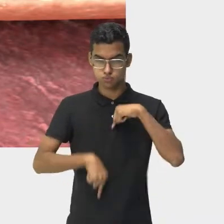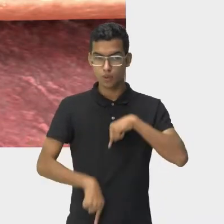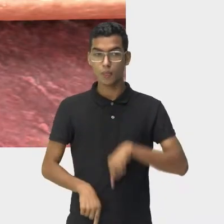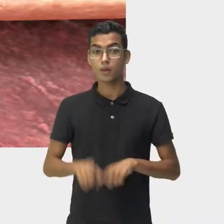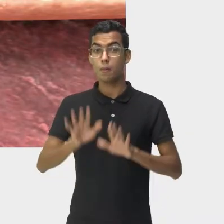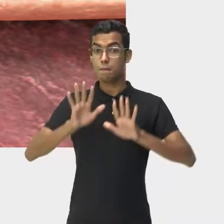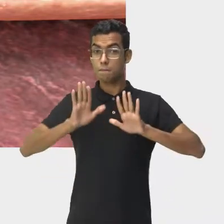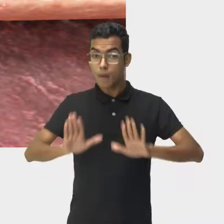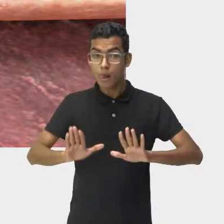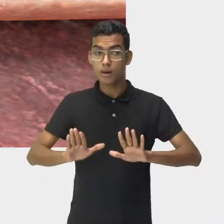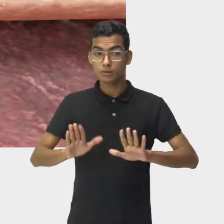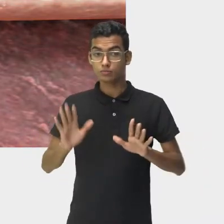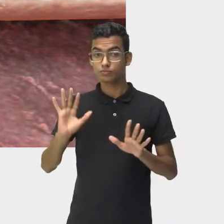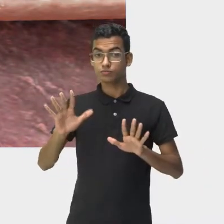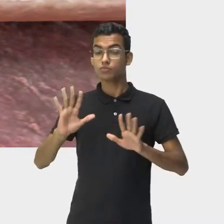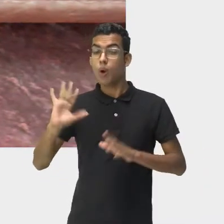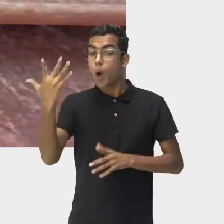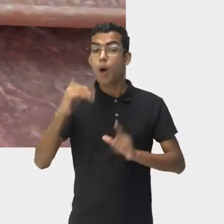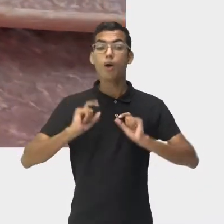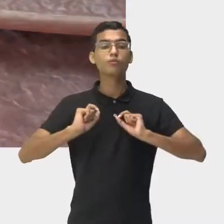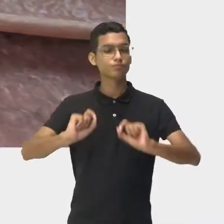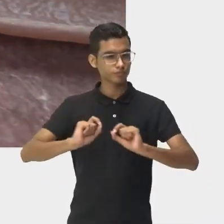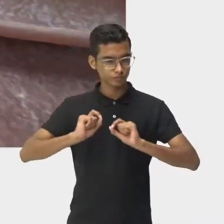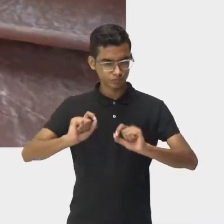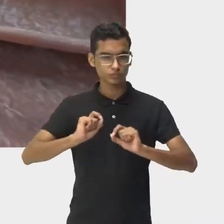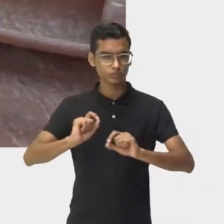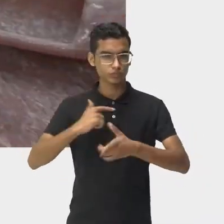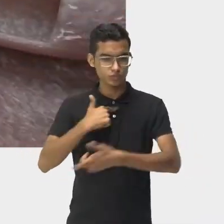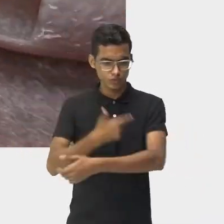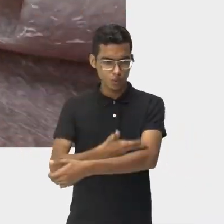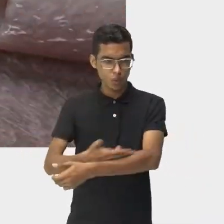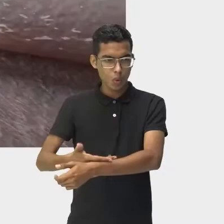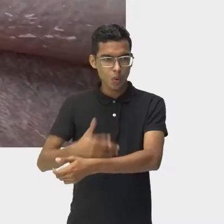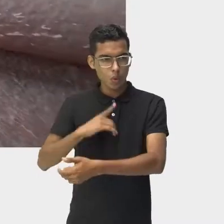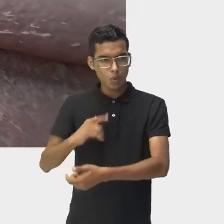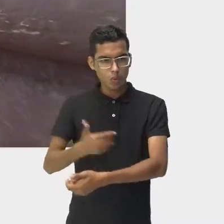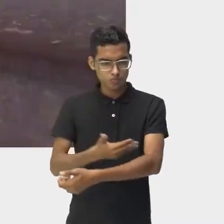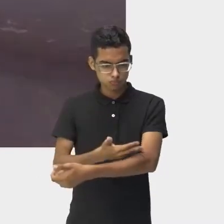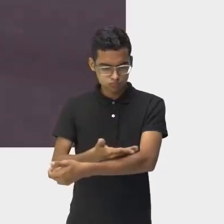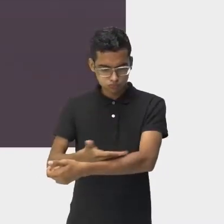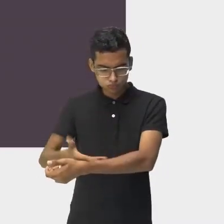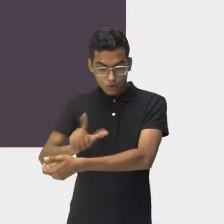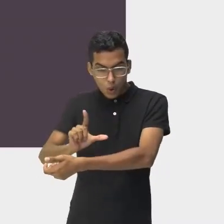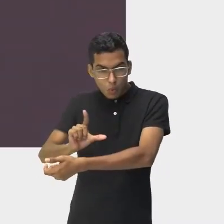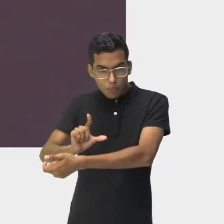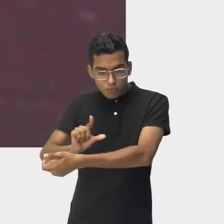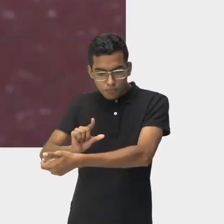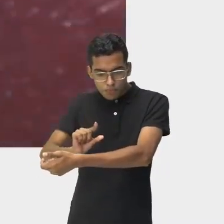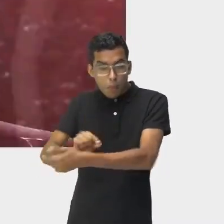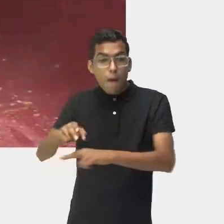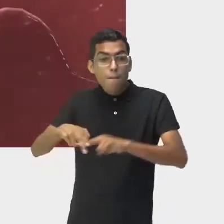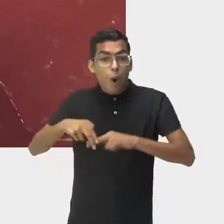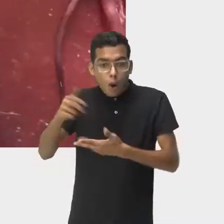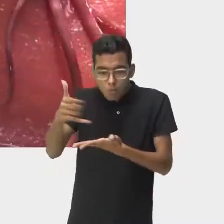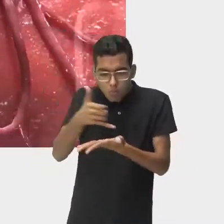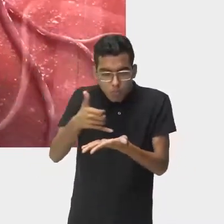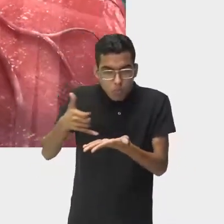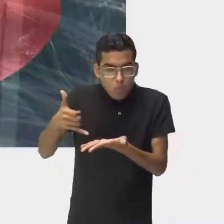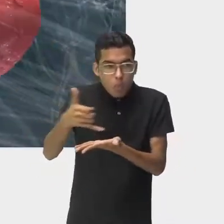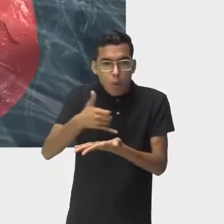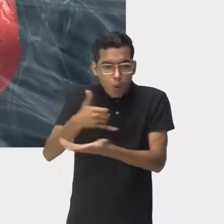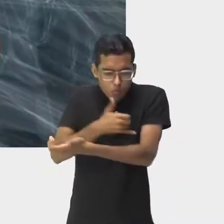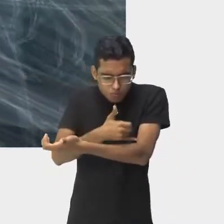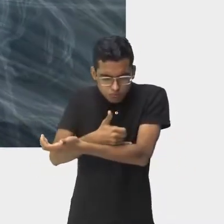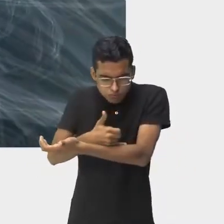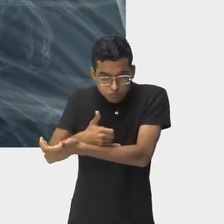Dessas artérias, dessas veias se entupirem por conta de gordura, né? E o que acontece? Vai afunilando